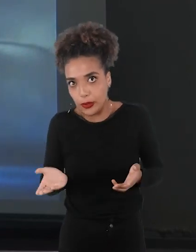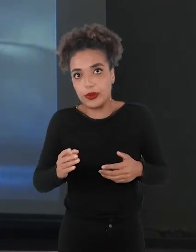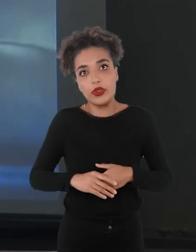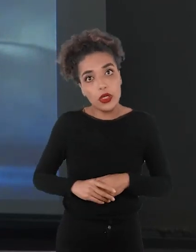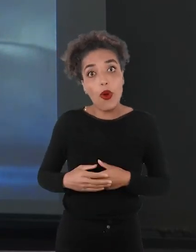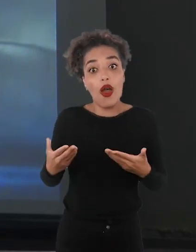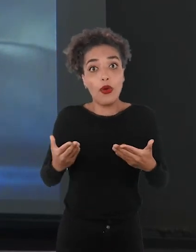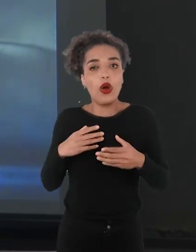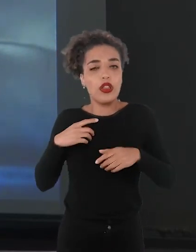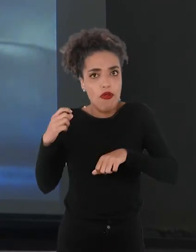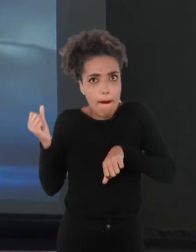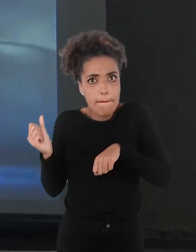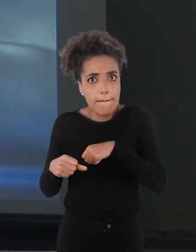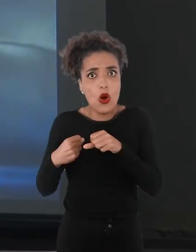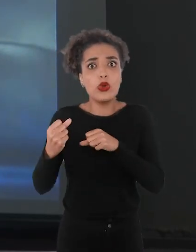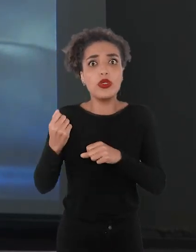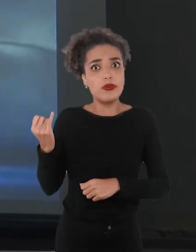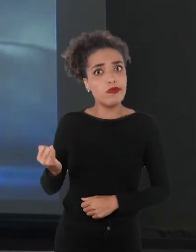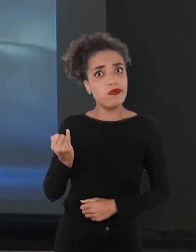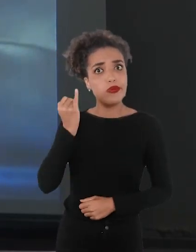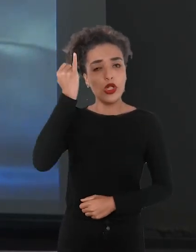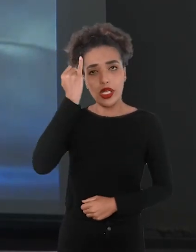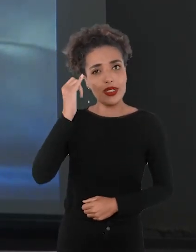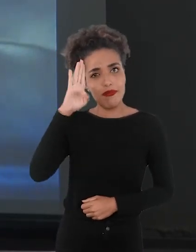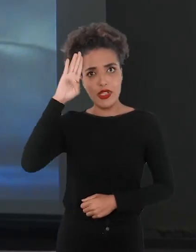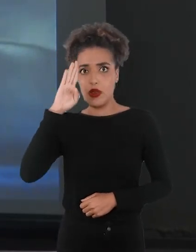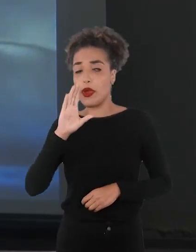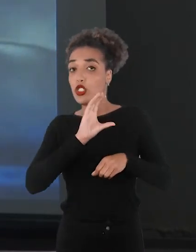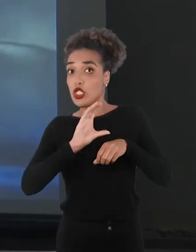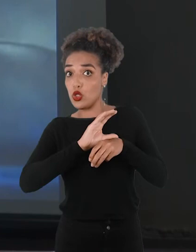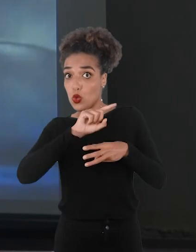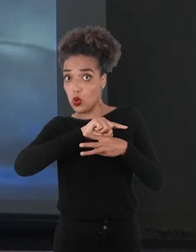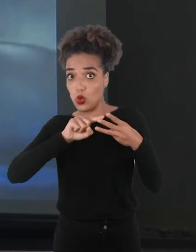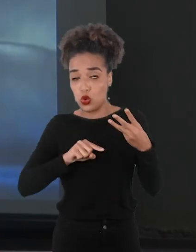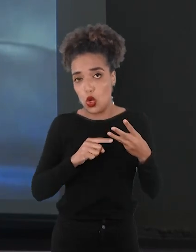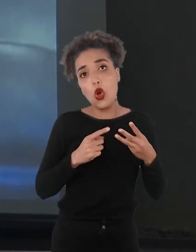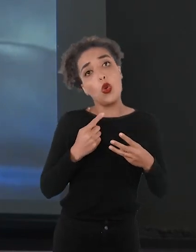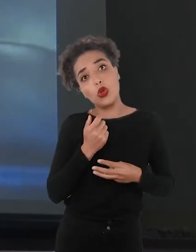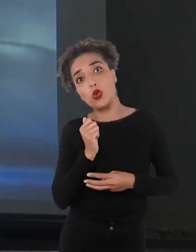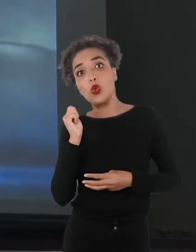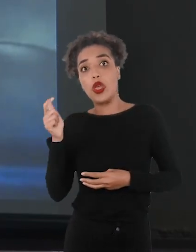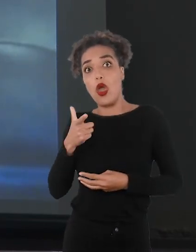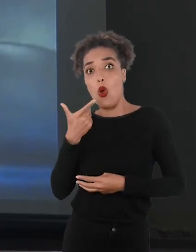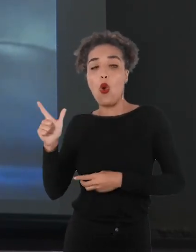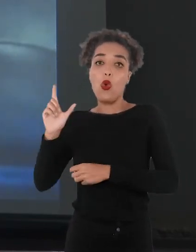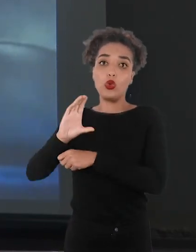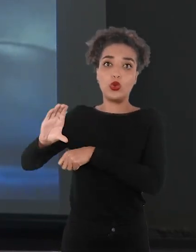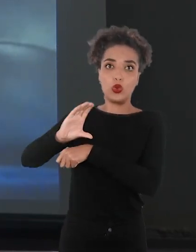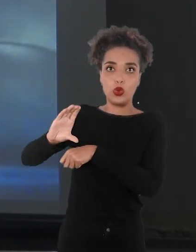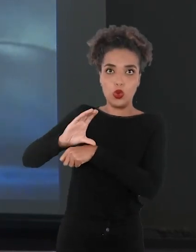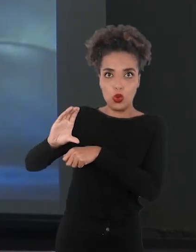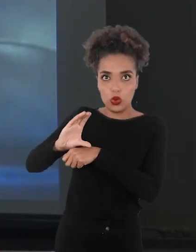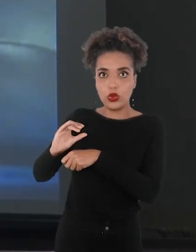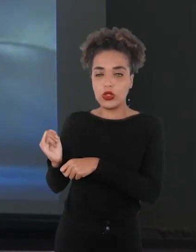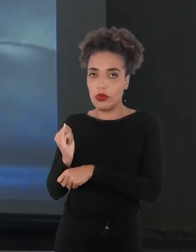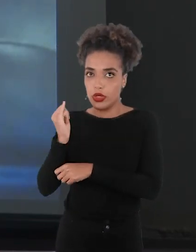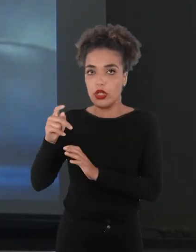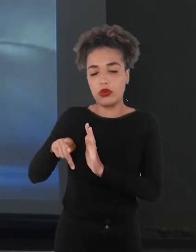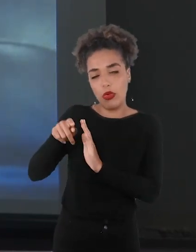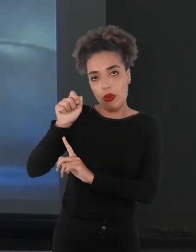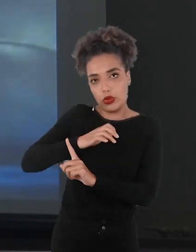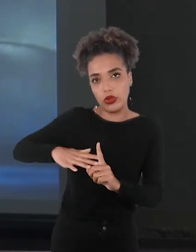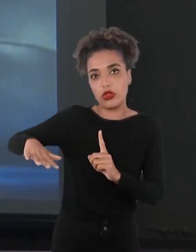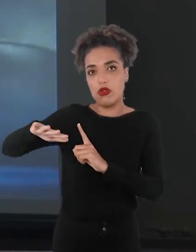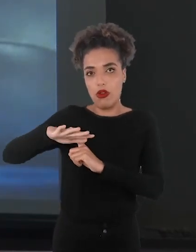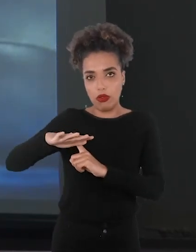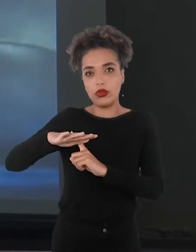mais significativas nesses cursos do que em outros cursos muito importantes para a sociedade em